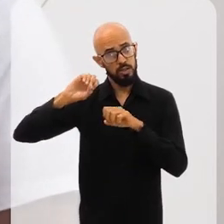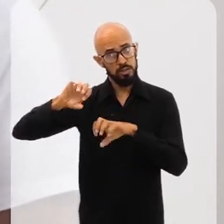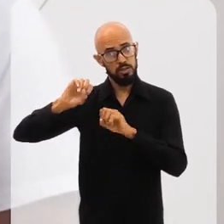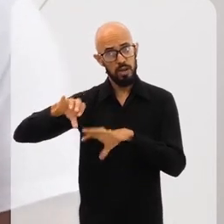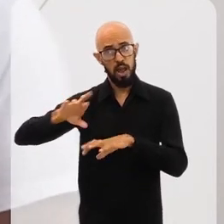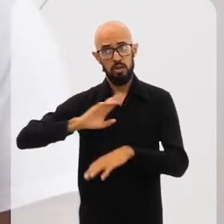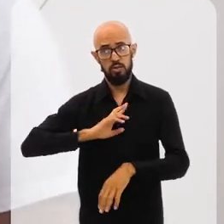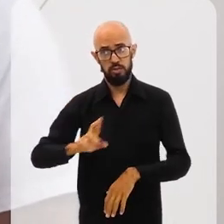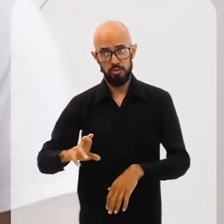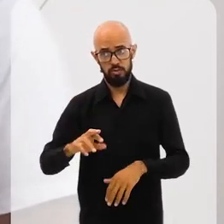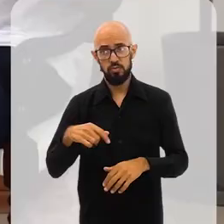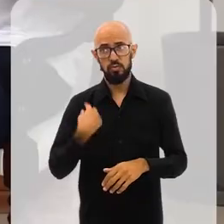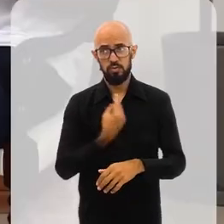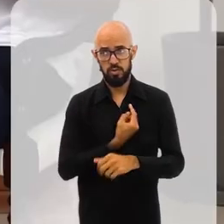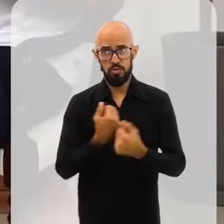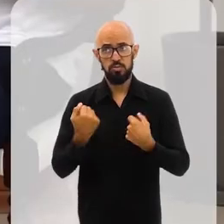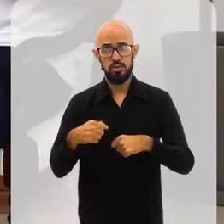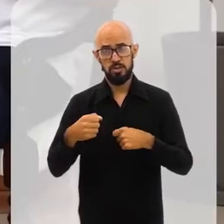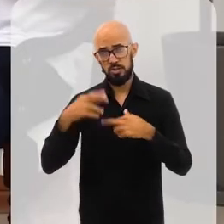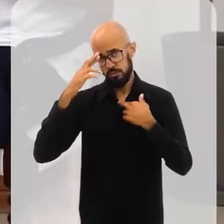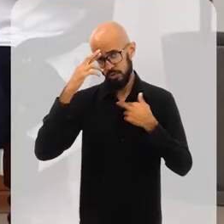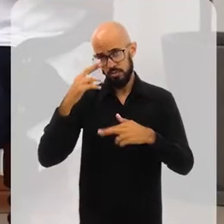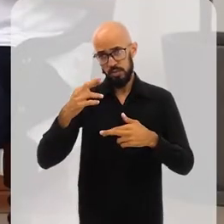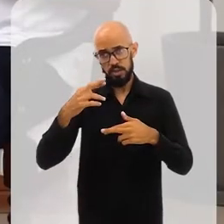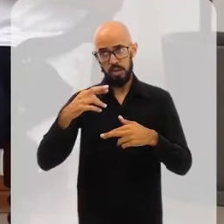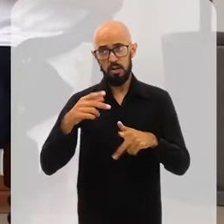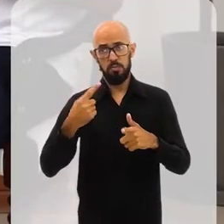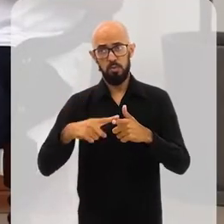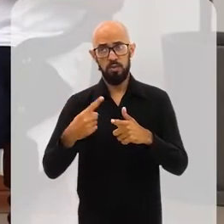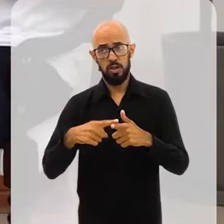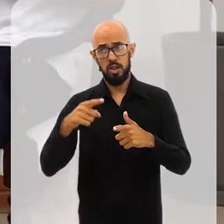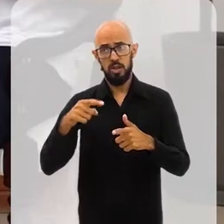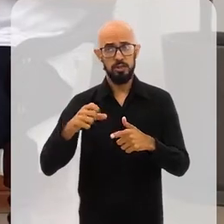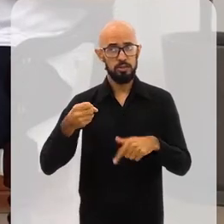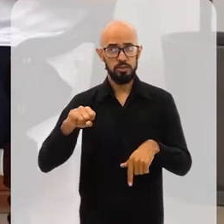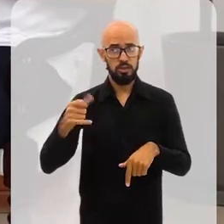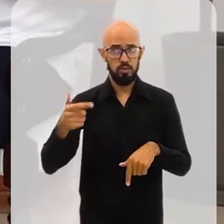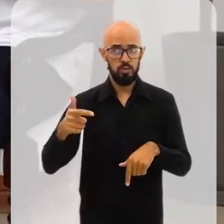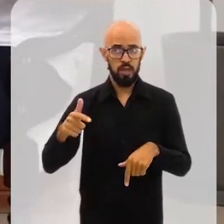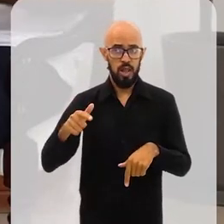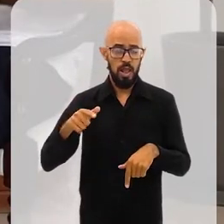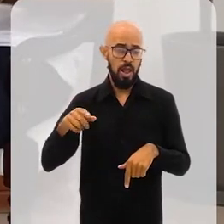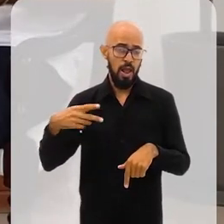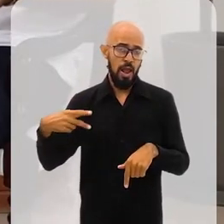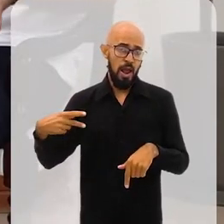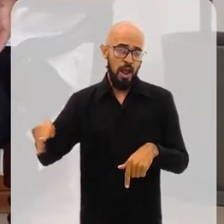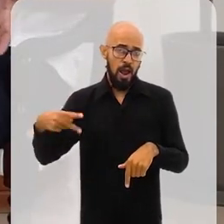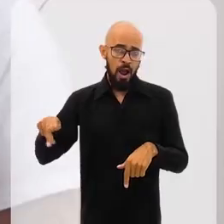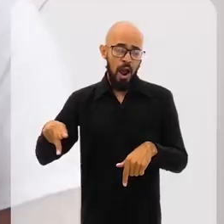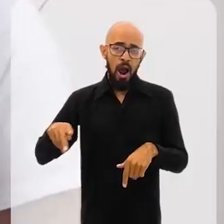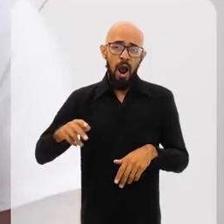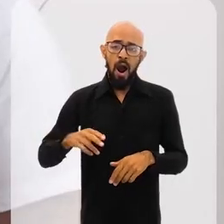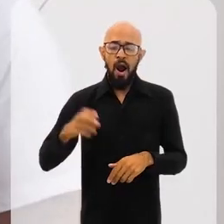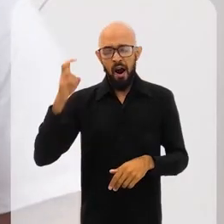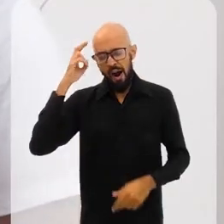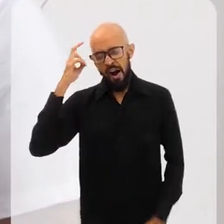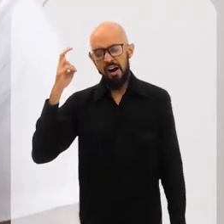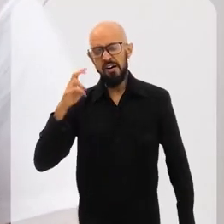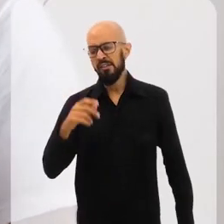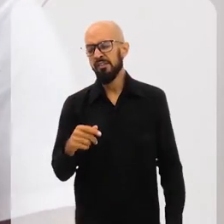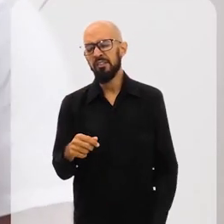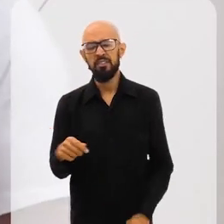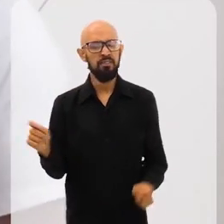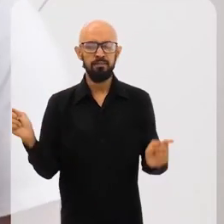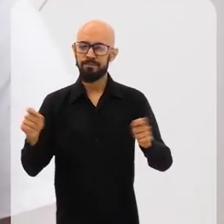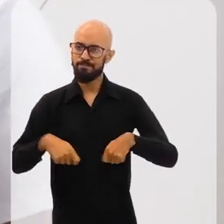religião até o dia de hoje. Então a gente precisa respeitar essas vertentes, na verdade, porque sem elas não teríamos o que temos hoje, essa possibilidade